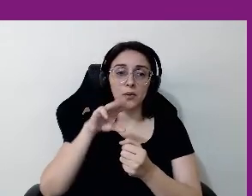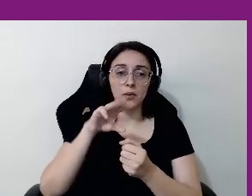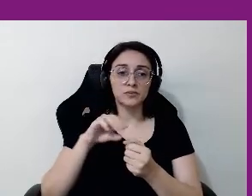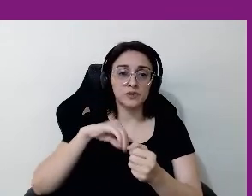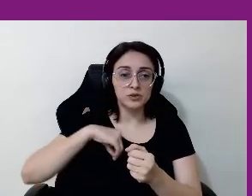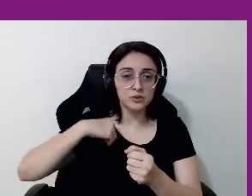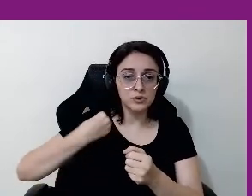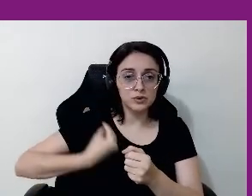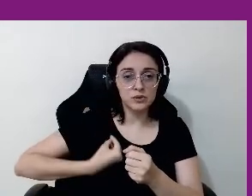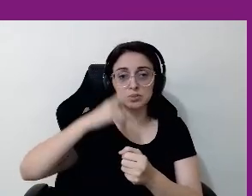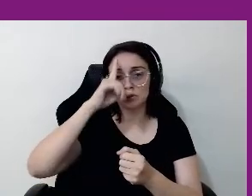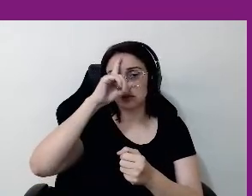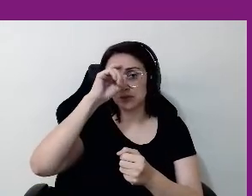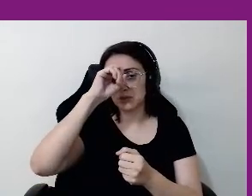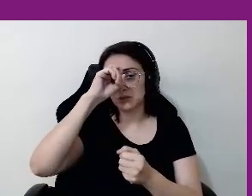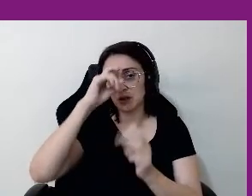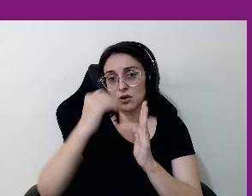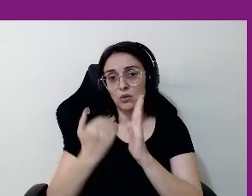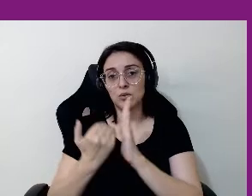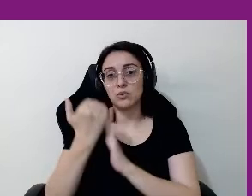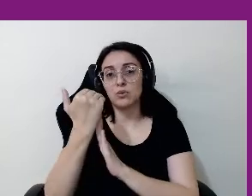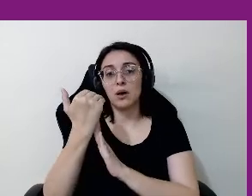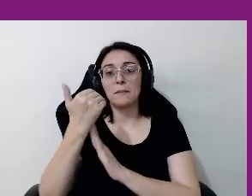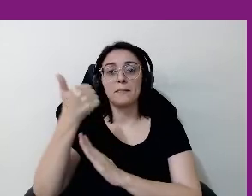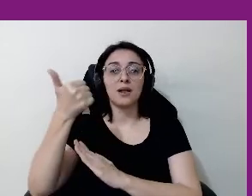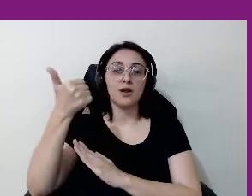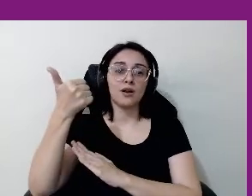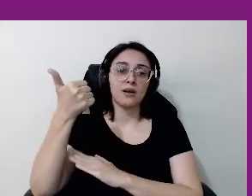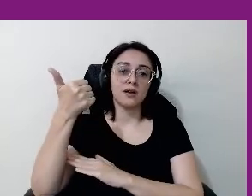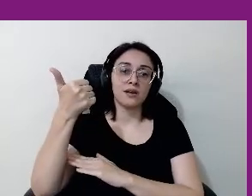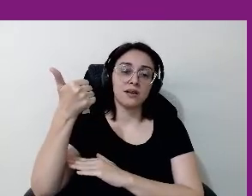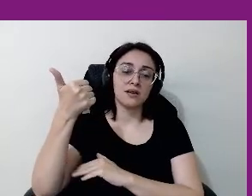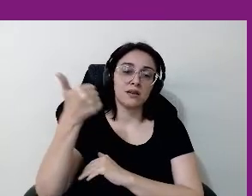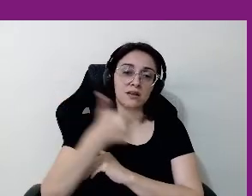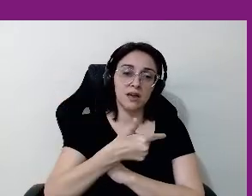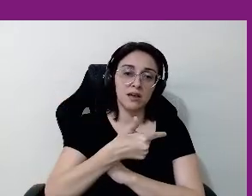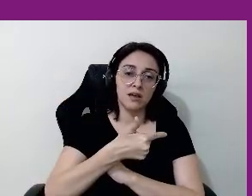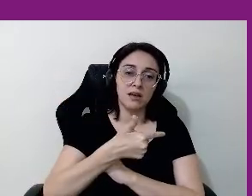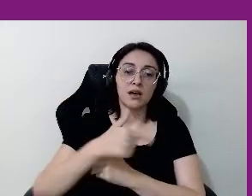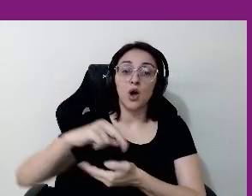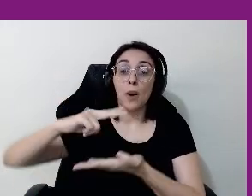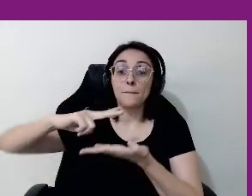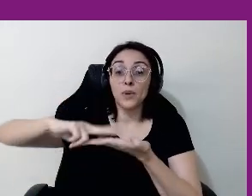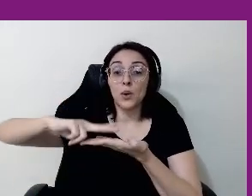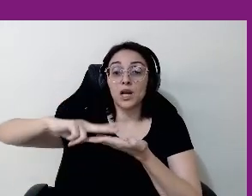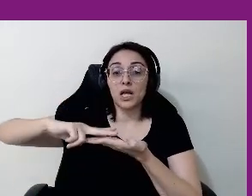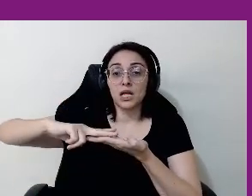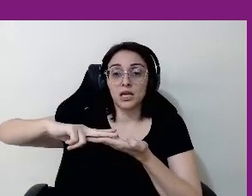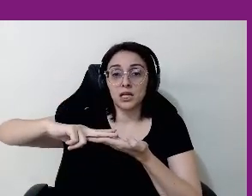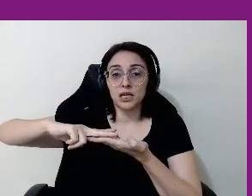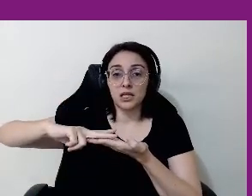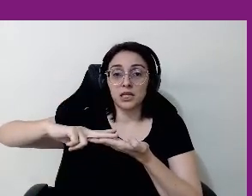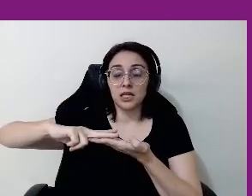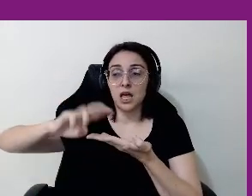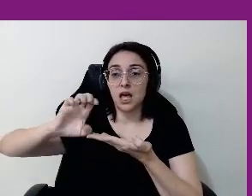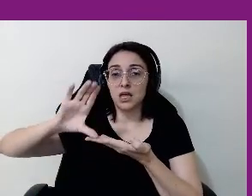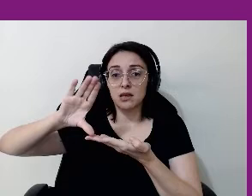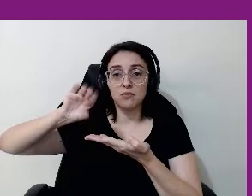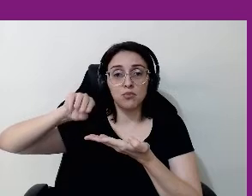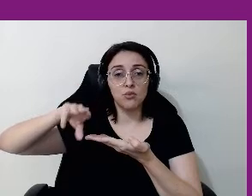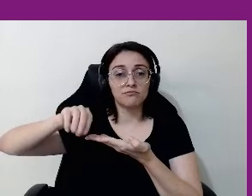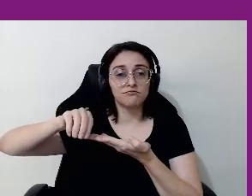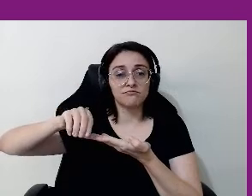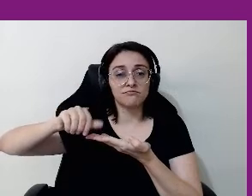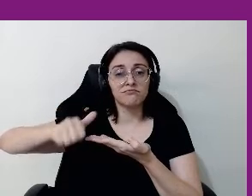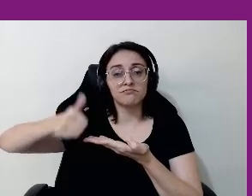sobrevida hospitalar é melhor, favorece a prona durante a ECMO